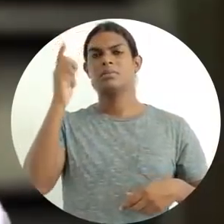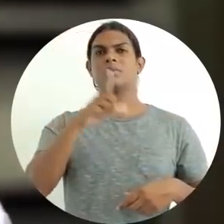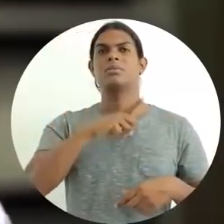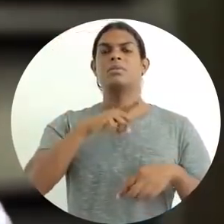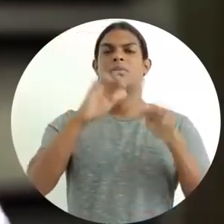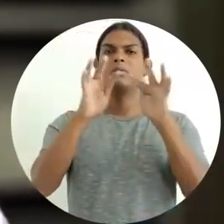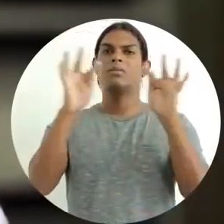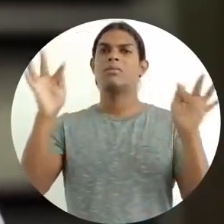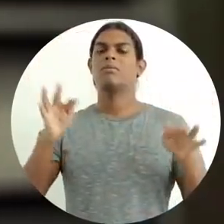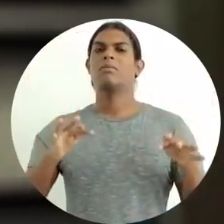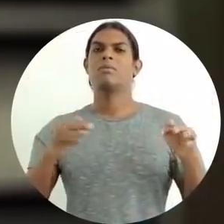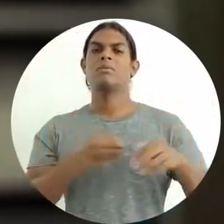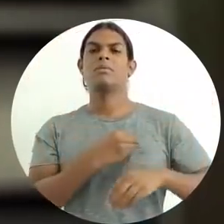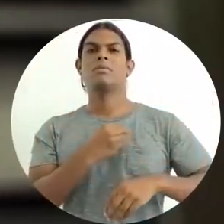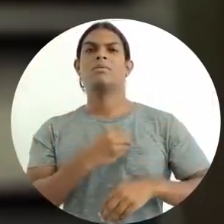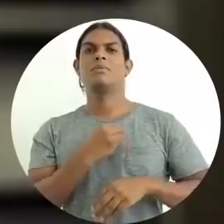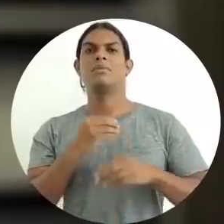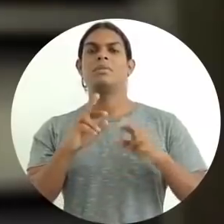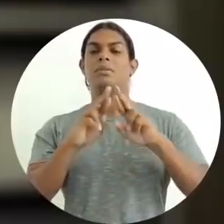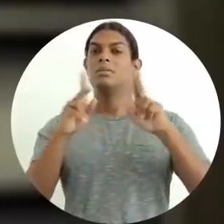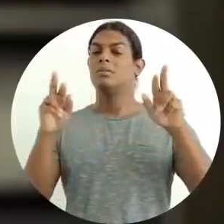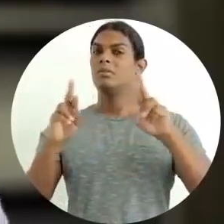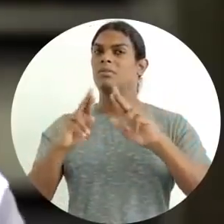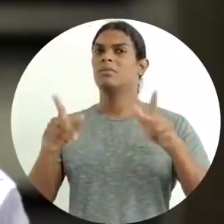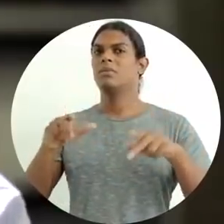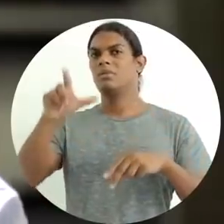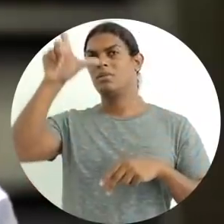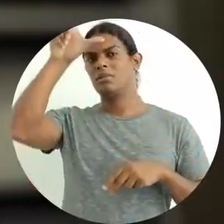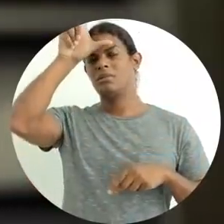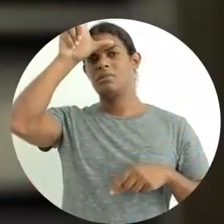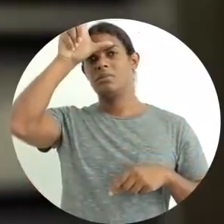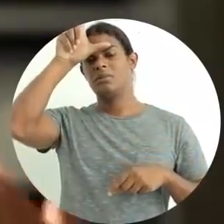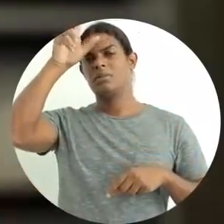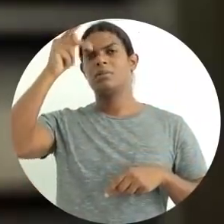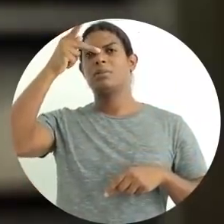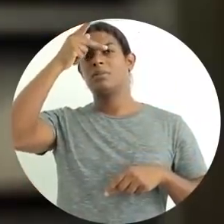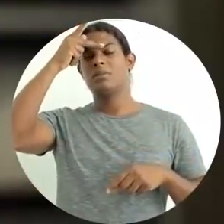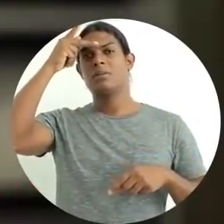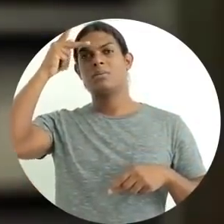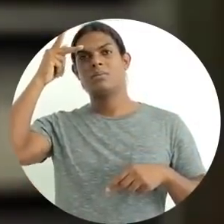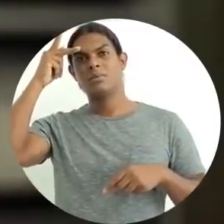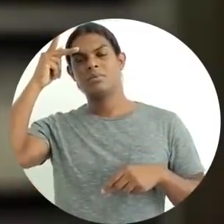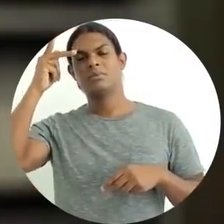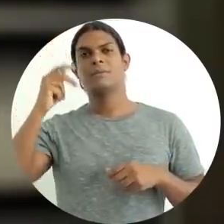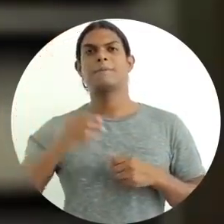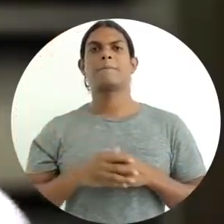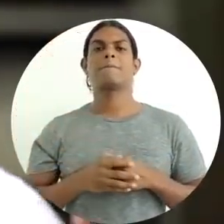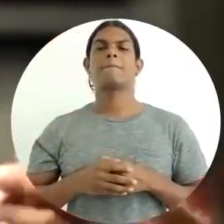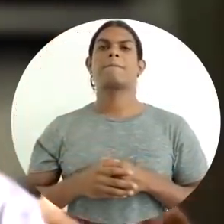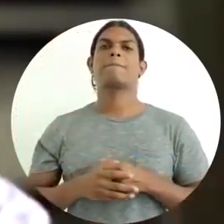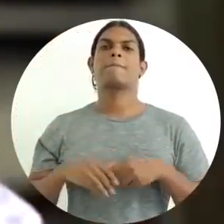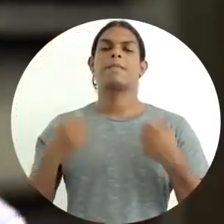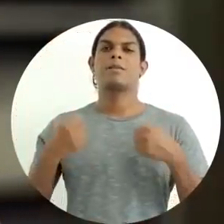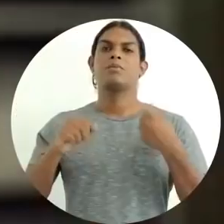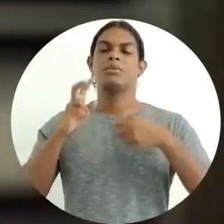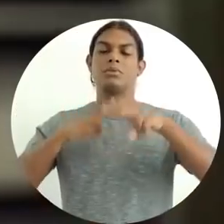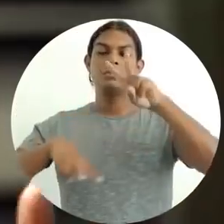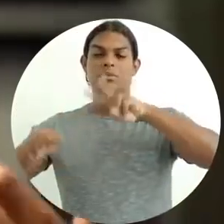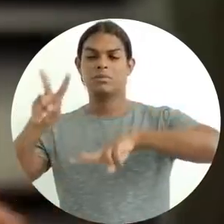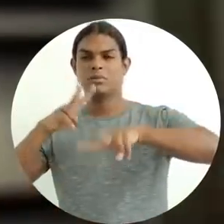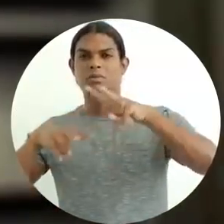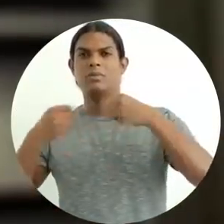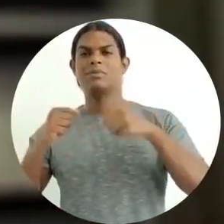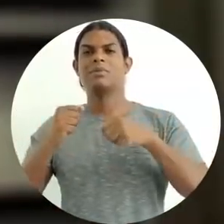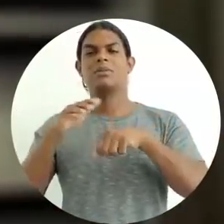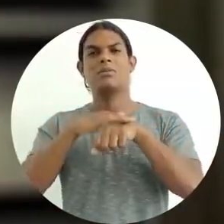um estilo diferente, tem uma personalidade diferente e o líder, ele é aquela pessoa que está ali para desenvolver,